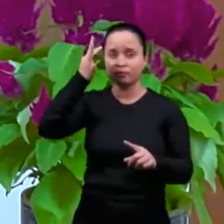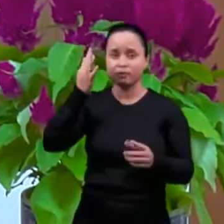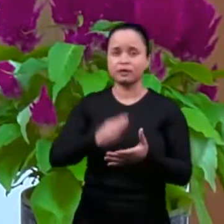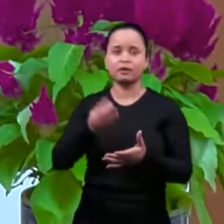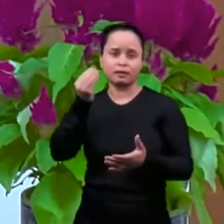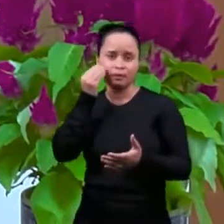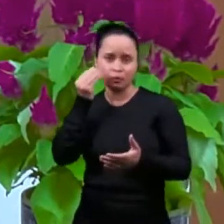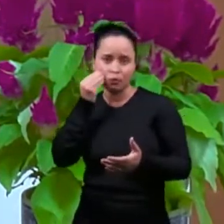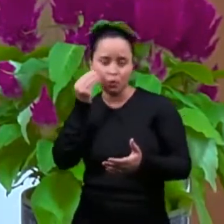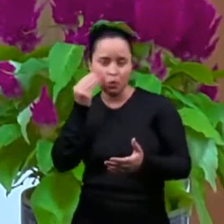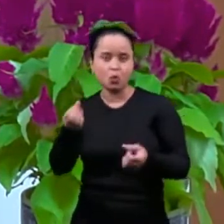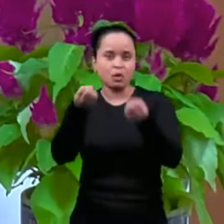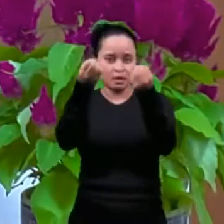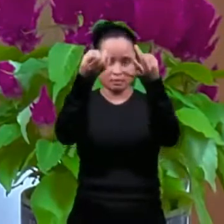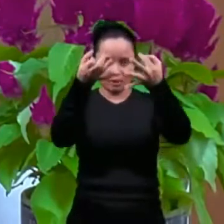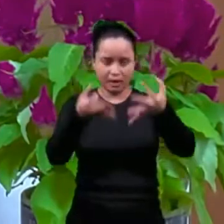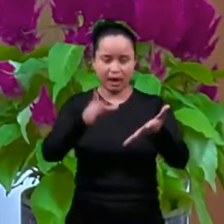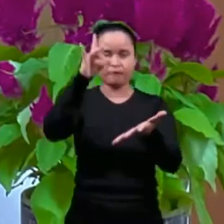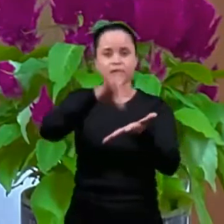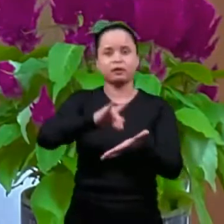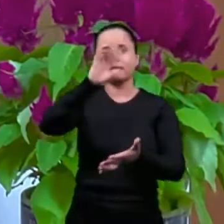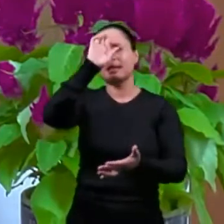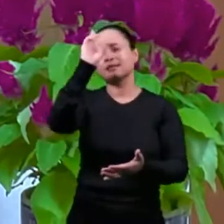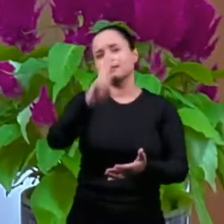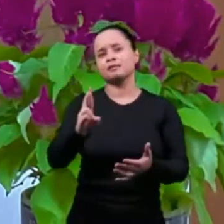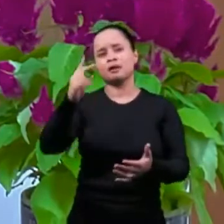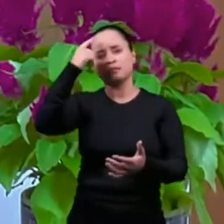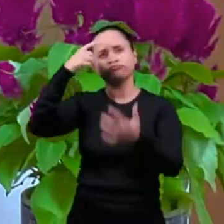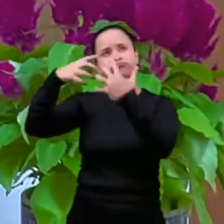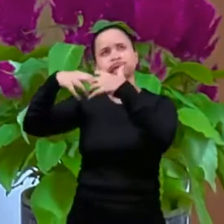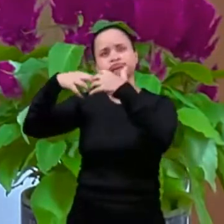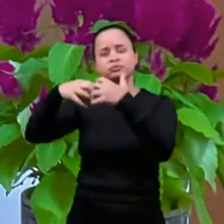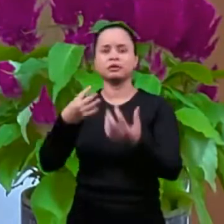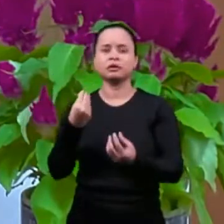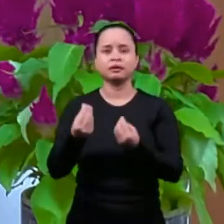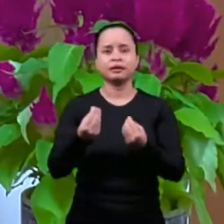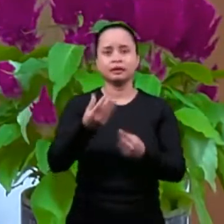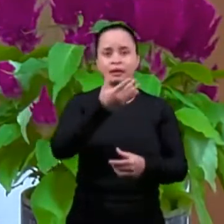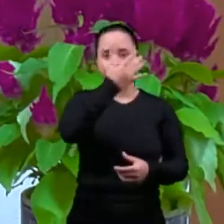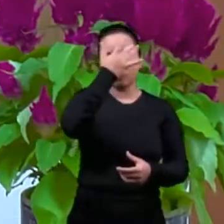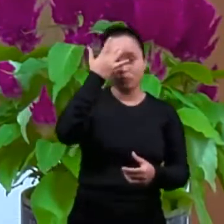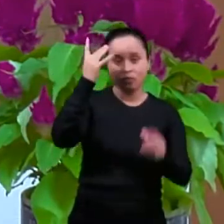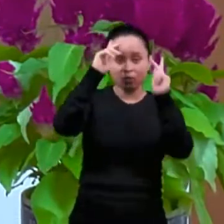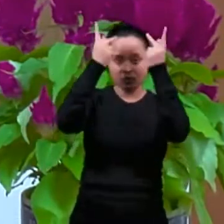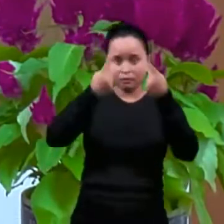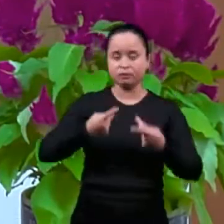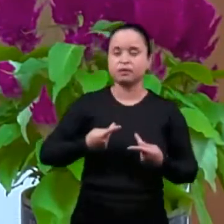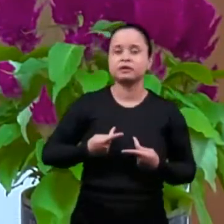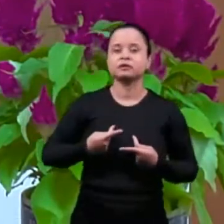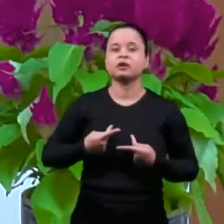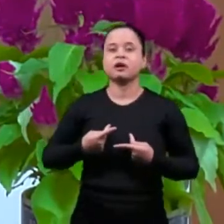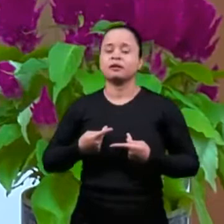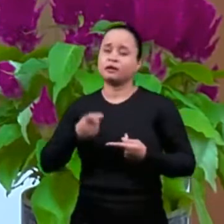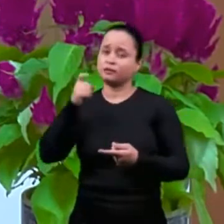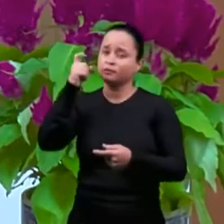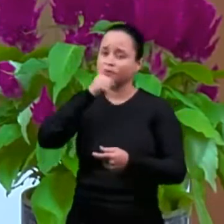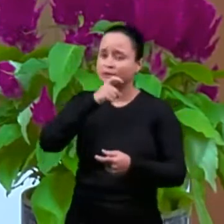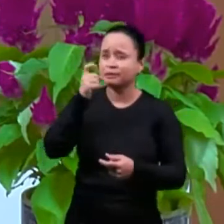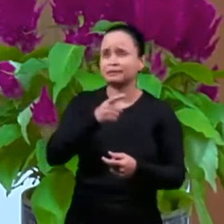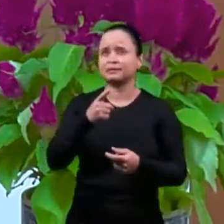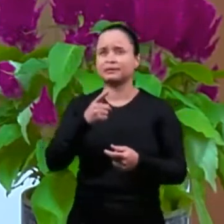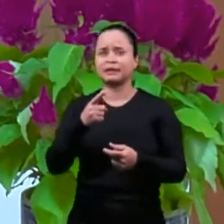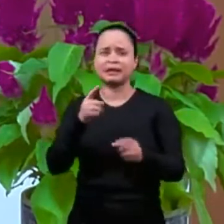maneira, dentro da sua razão. O homem, com seus enganos, com suas dificuldades, com suas percepções,